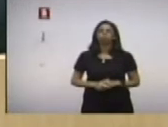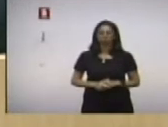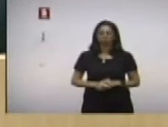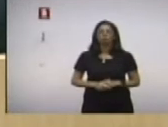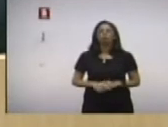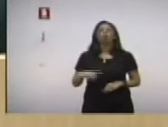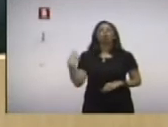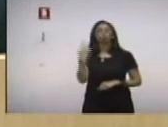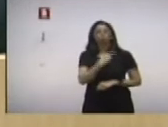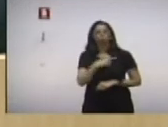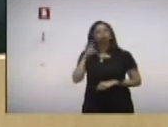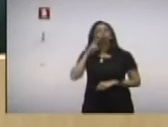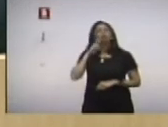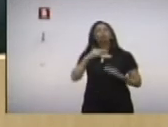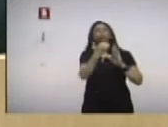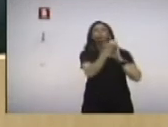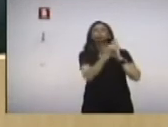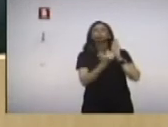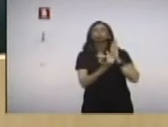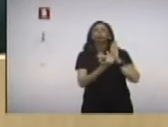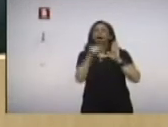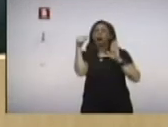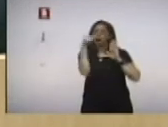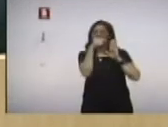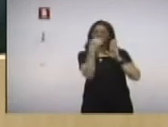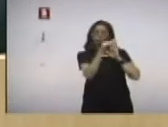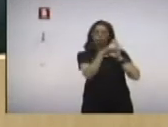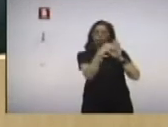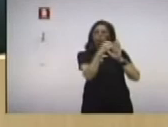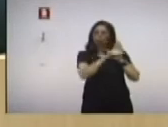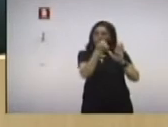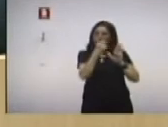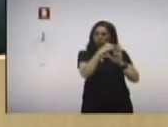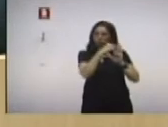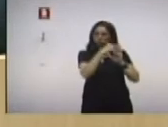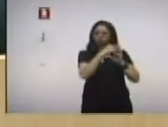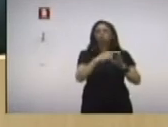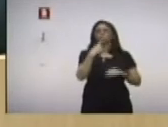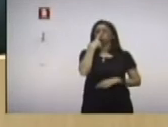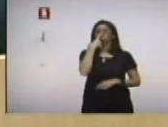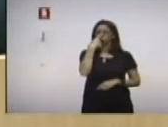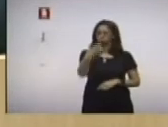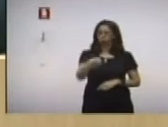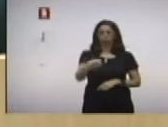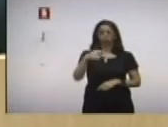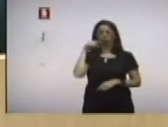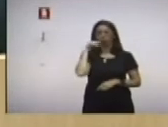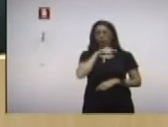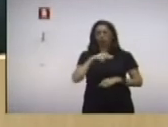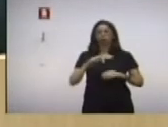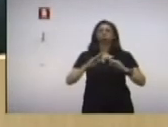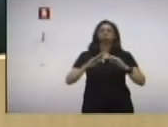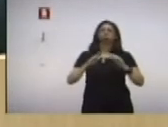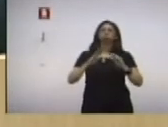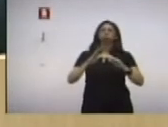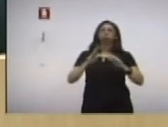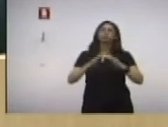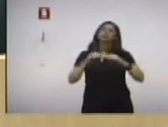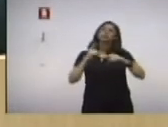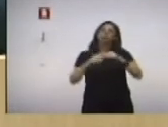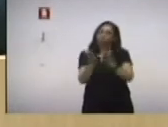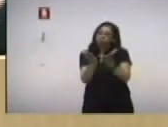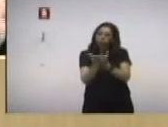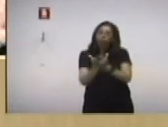igreja Antônio naquela rua na Avenida Antonio Batista Piva e o que dependia da Sabesp comprar seria as